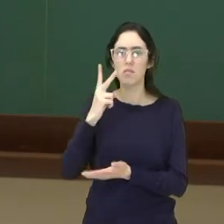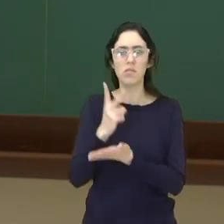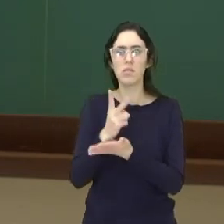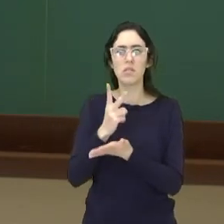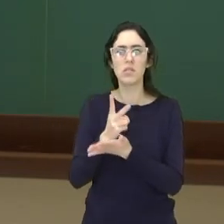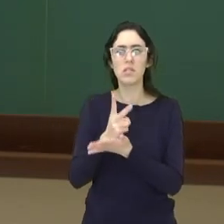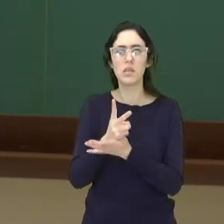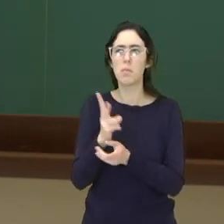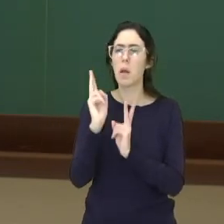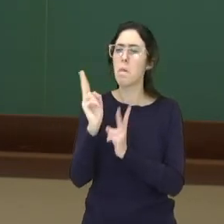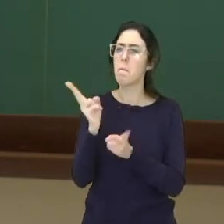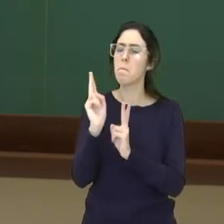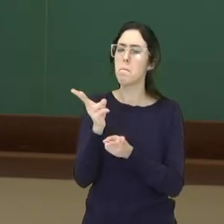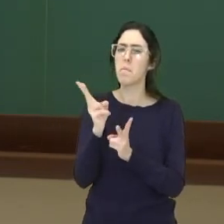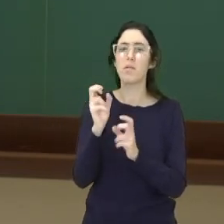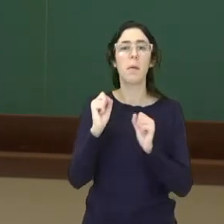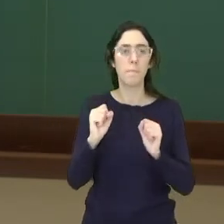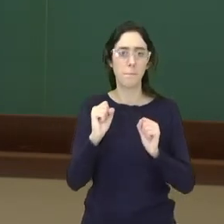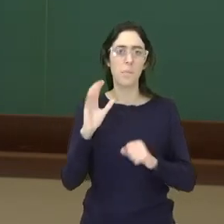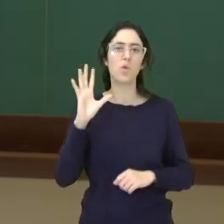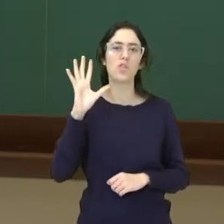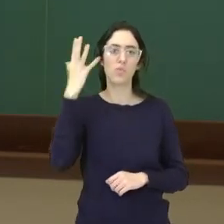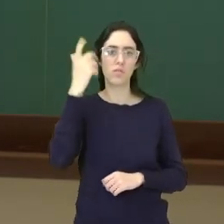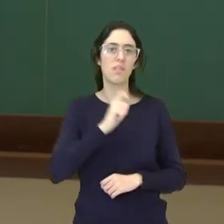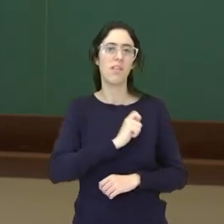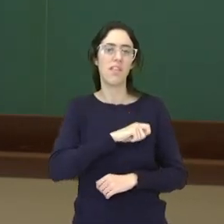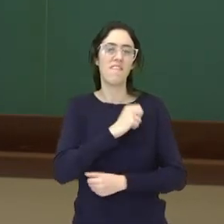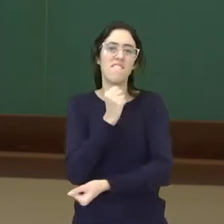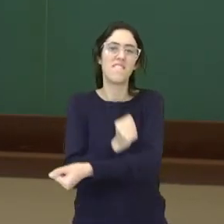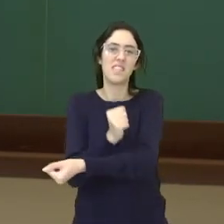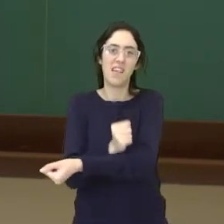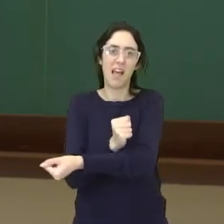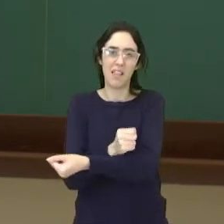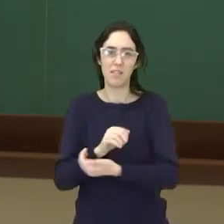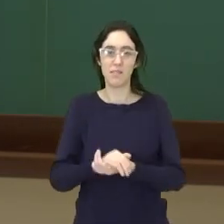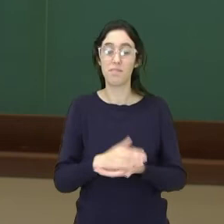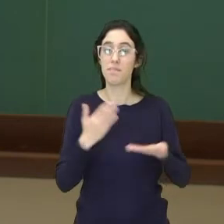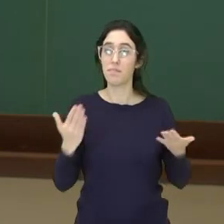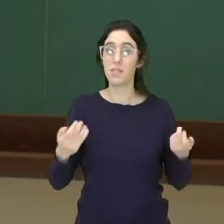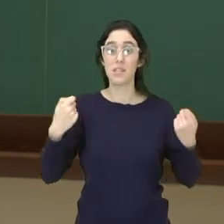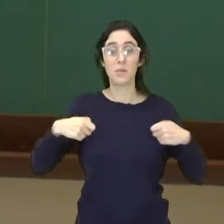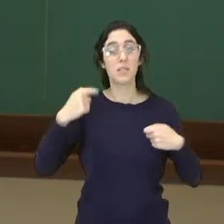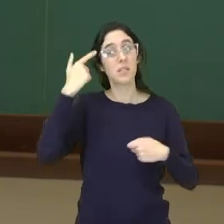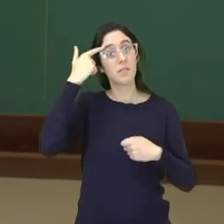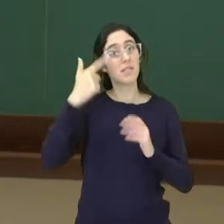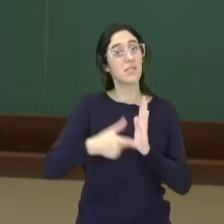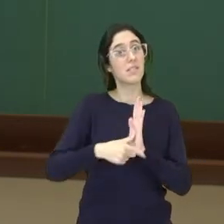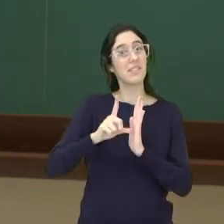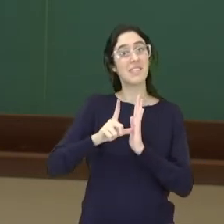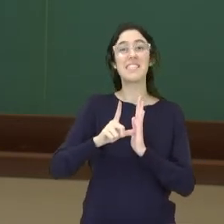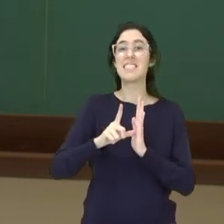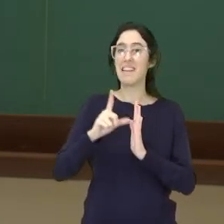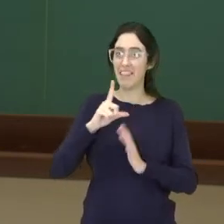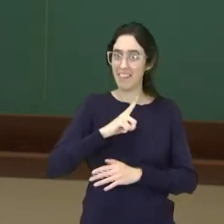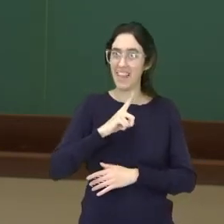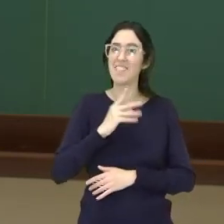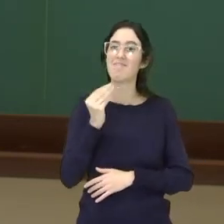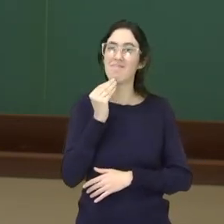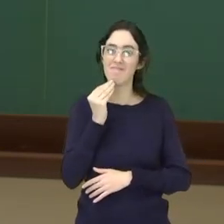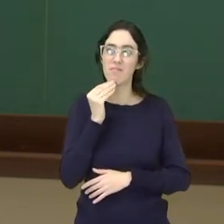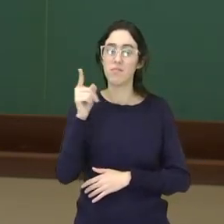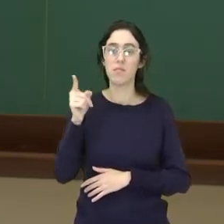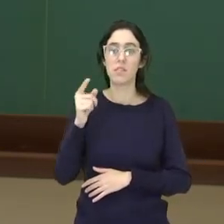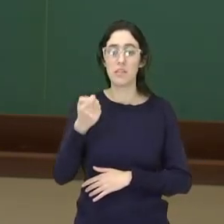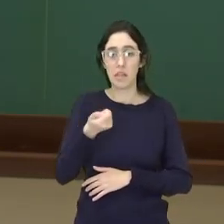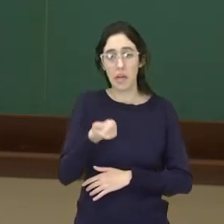baixo e a parte que interessa ficar apontada para cima. Eu teria uma roleta viciada. Então sempre a gente tem que pensar que existe essa possibilidade de você viciar um